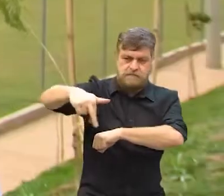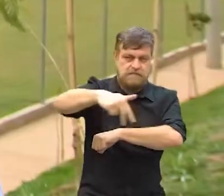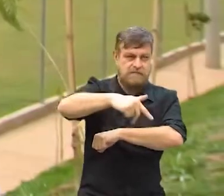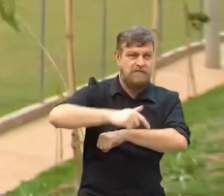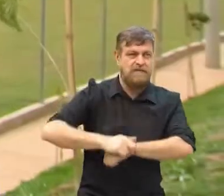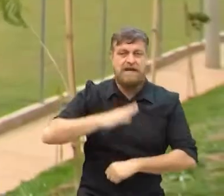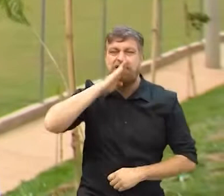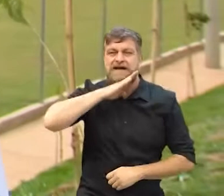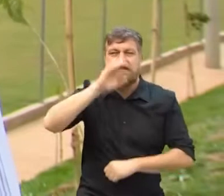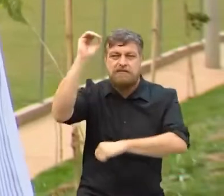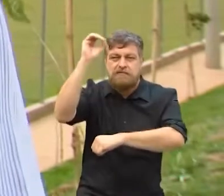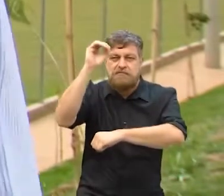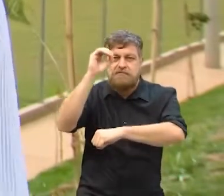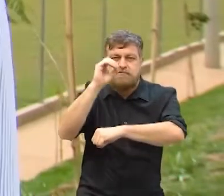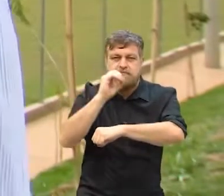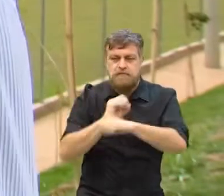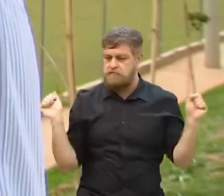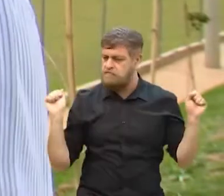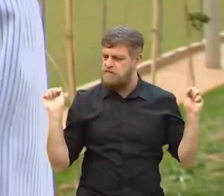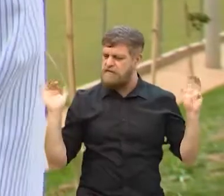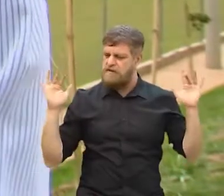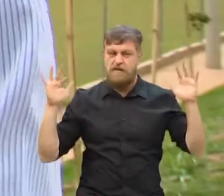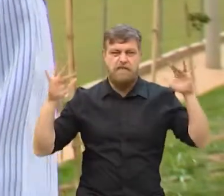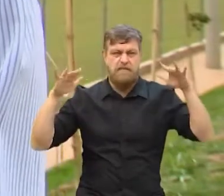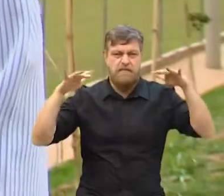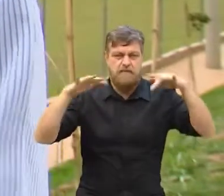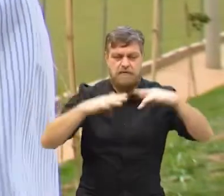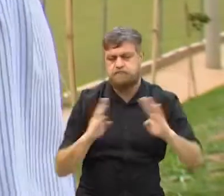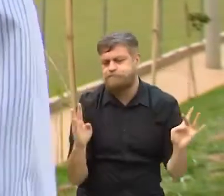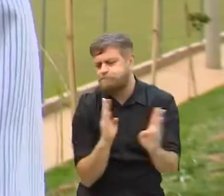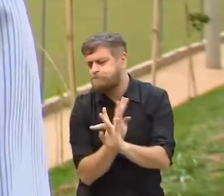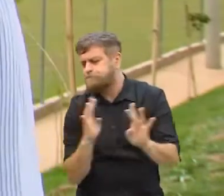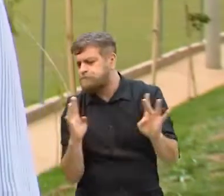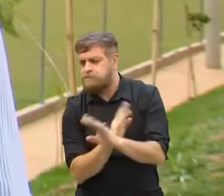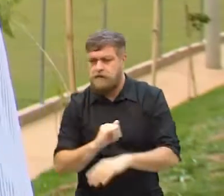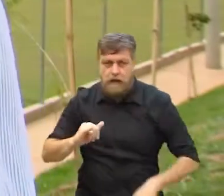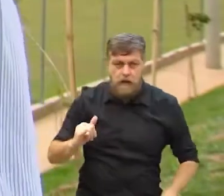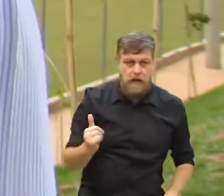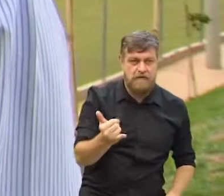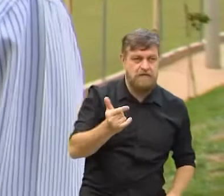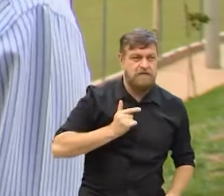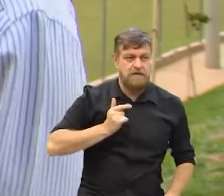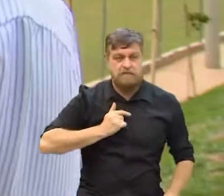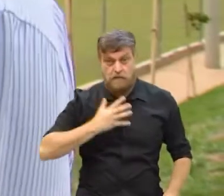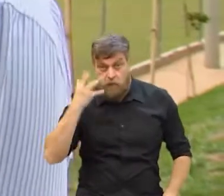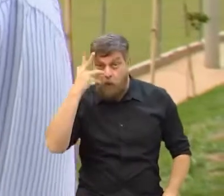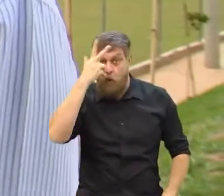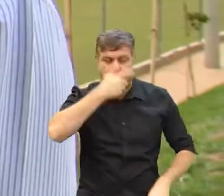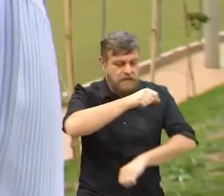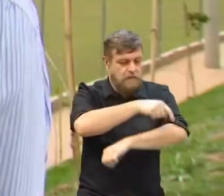E final da tarde, isso aqui fica assim, borbulhando. As pessoas vêm, caminham, estão usufruindo. Recebeu